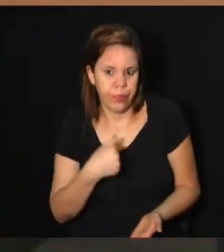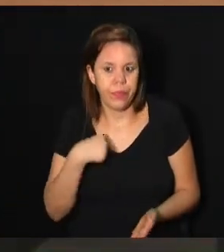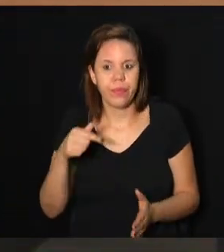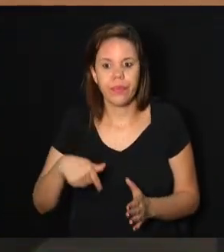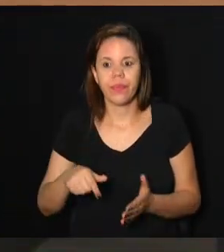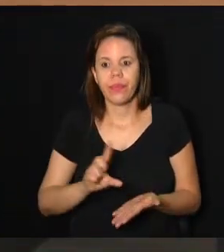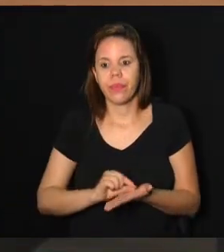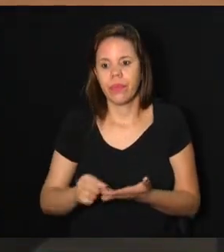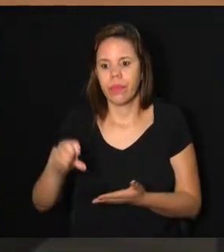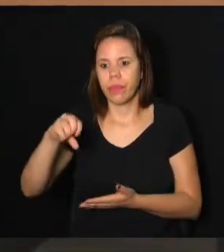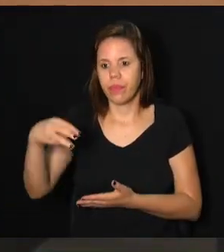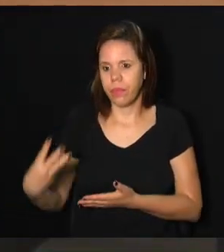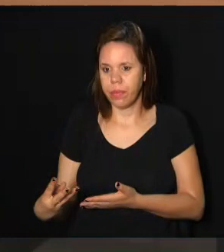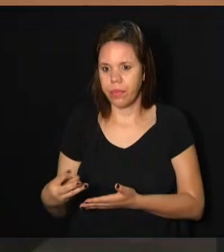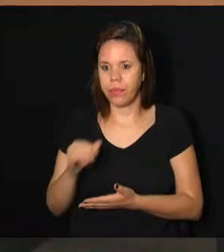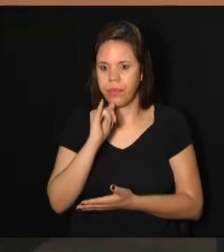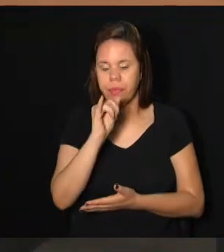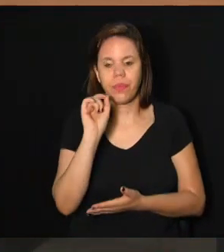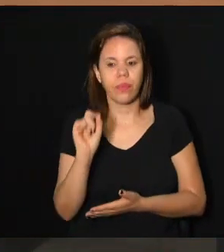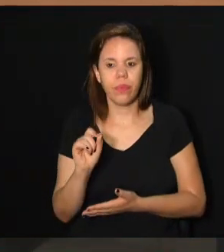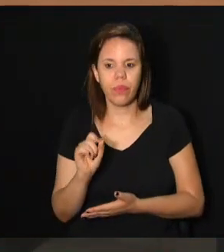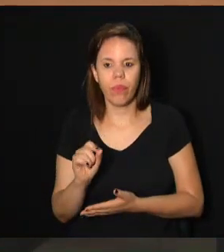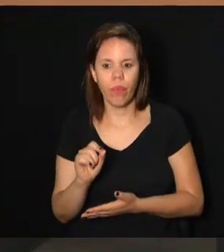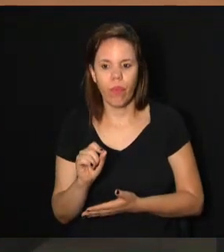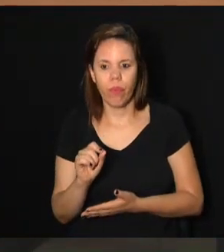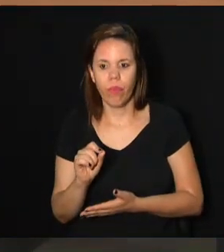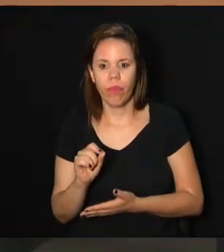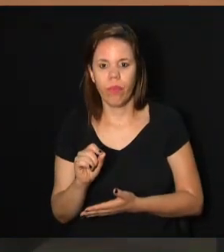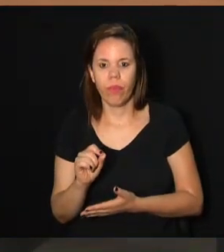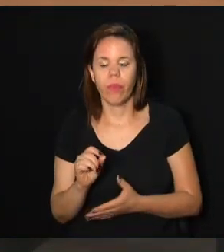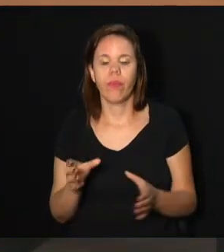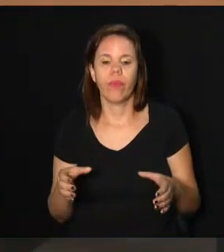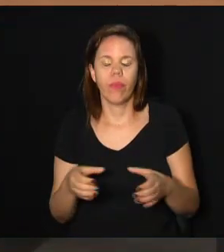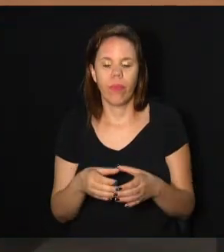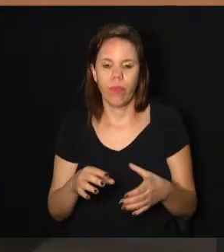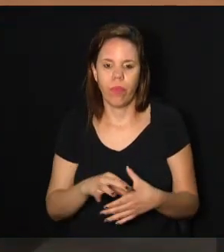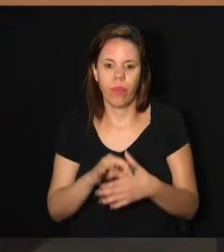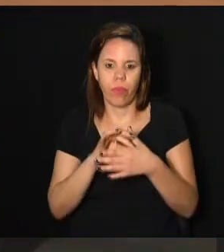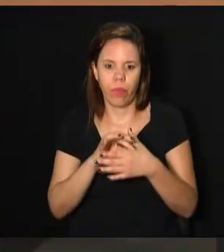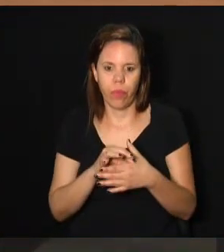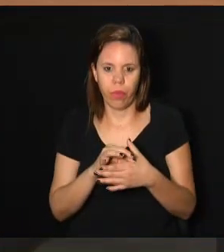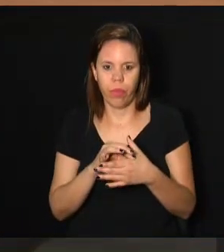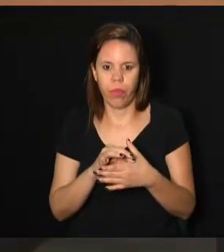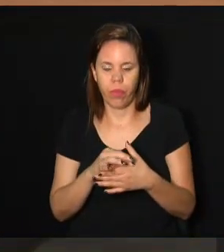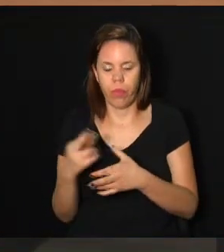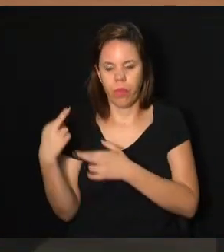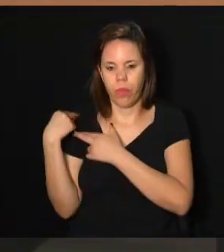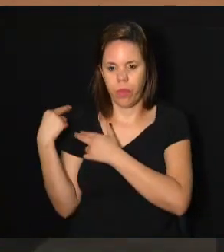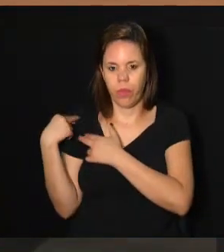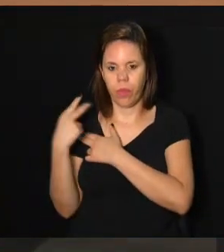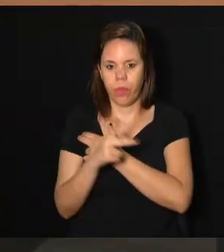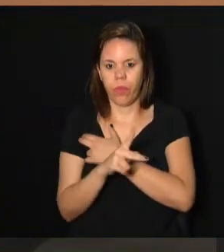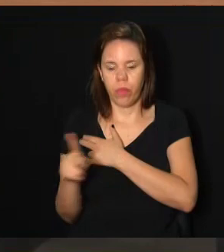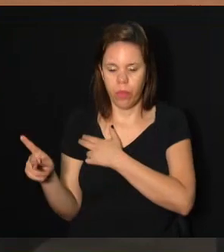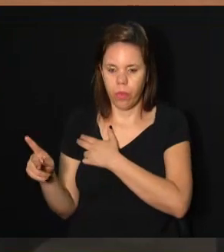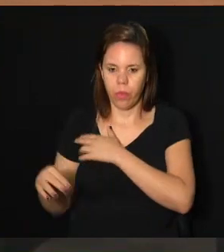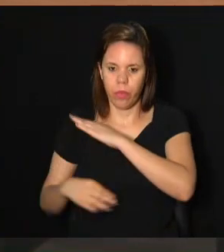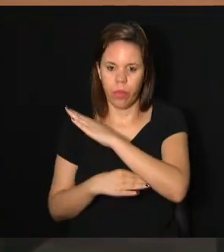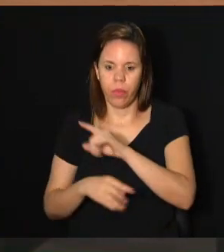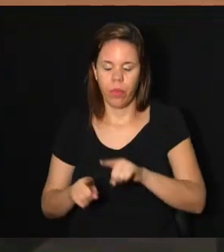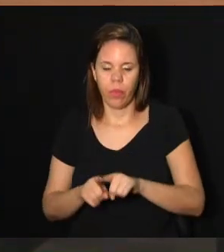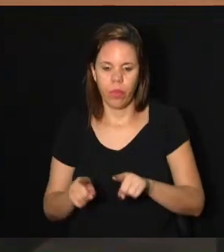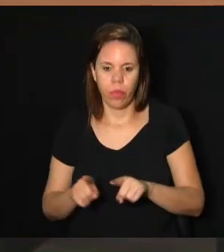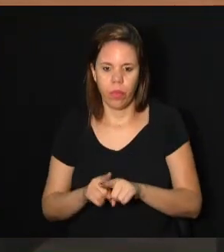artigo 93, diz o seguinte, ó, o colégio de líderes, presidido pelo presidente da Câmara e composto pelos líderes